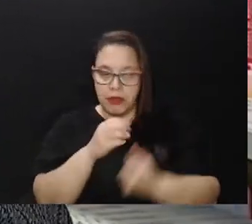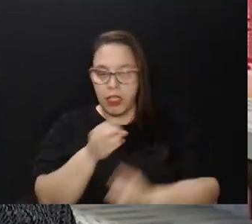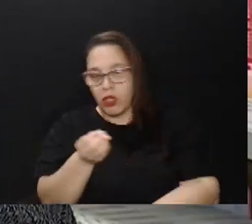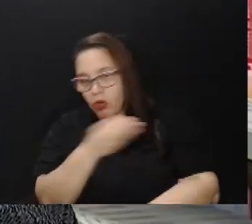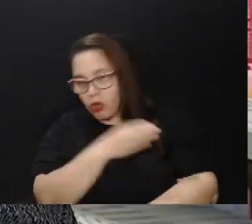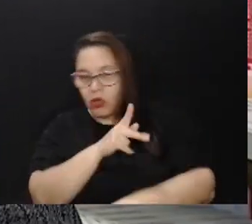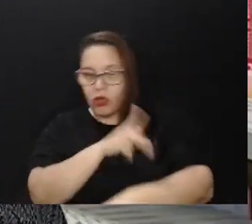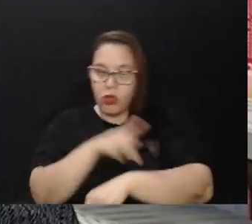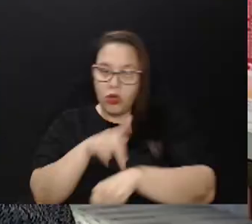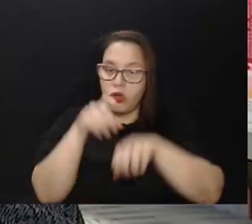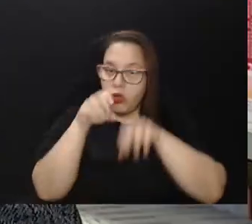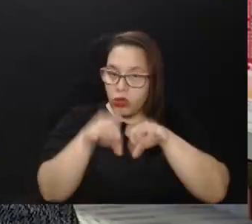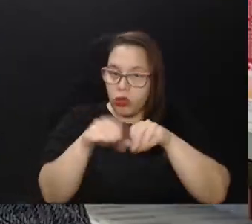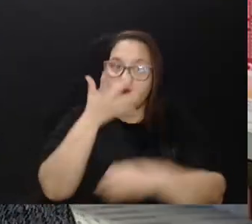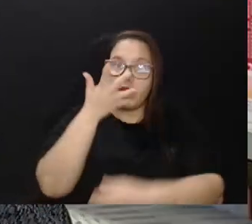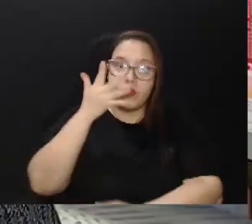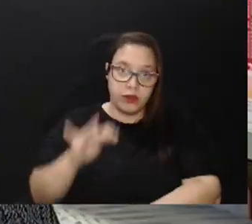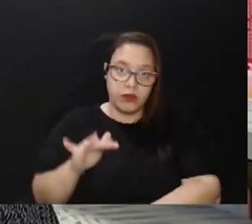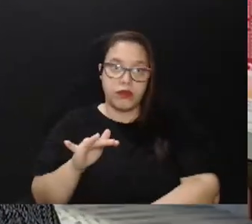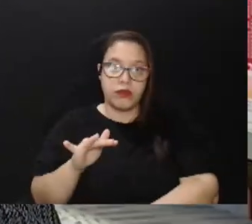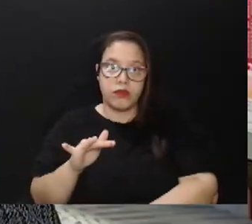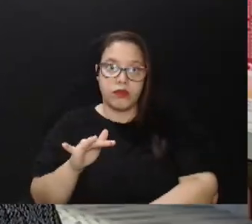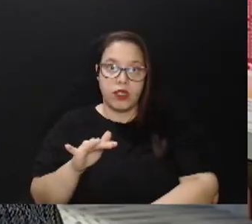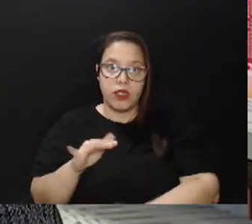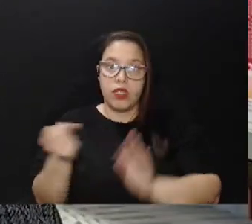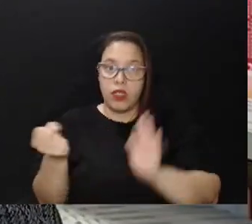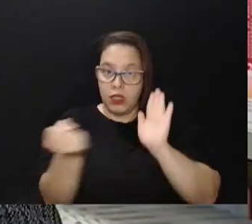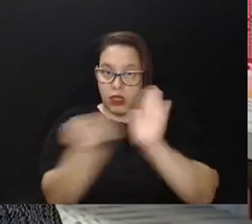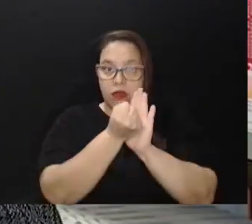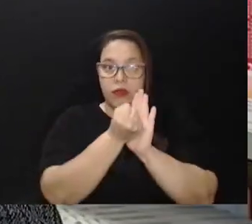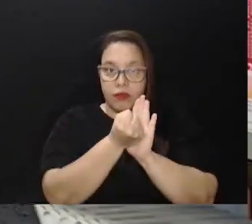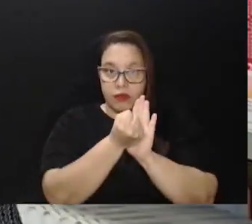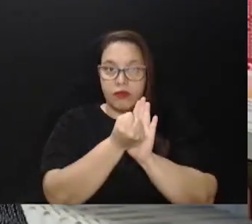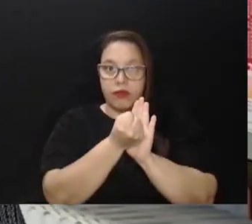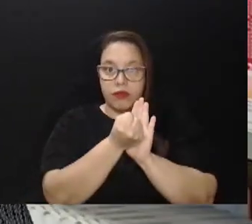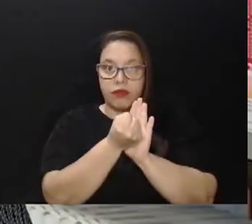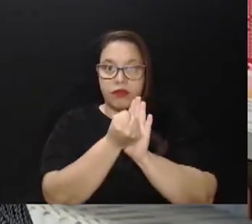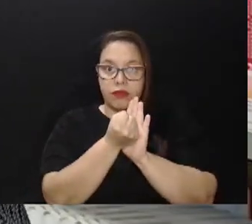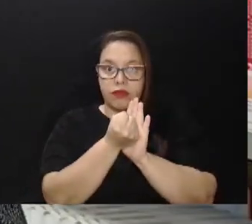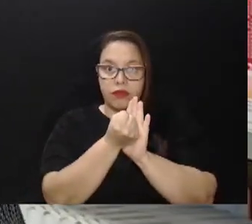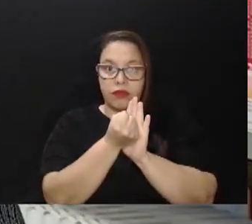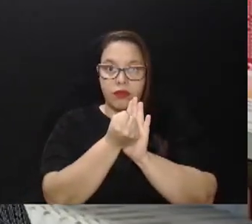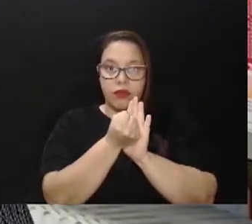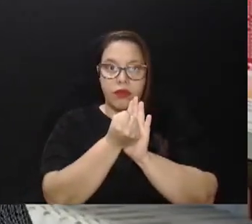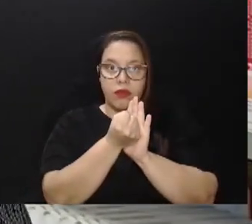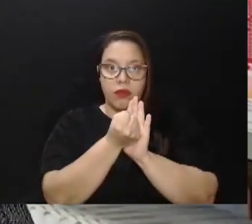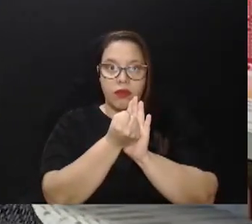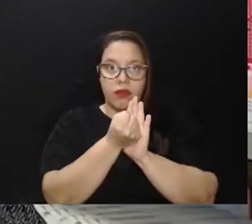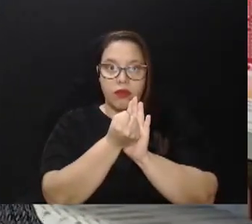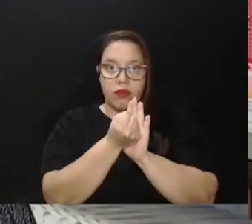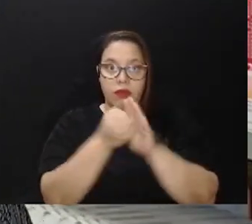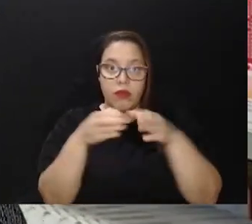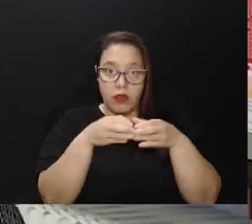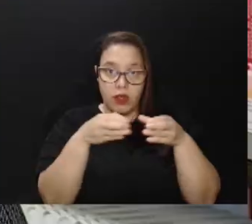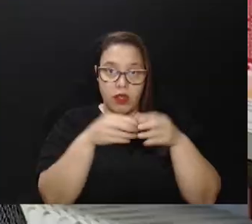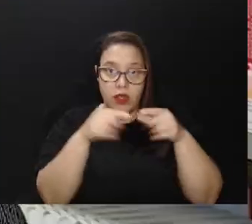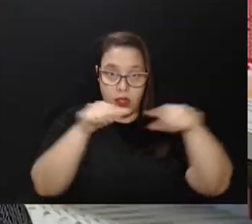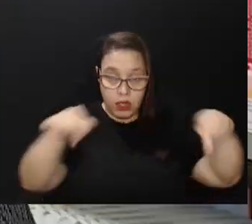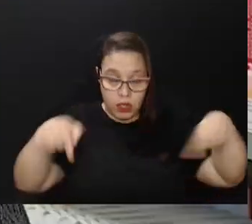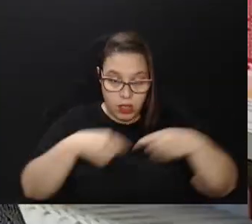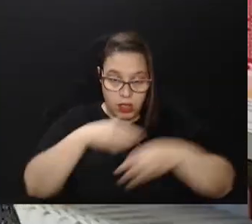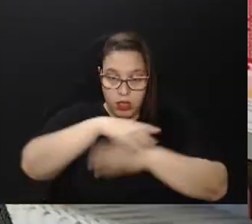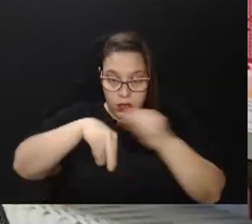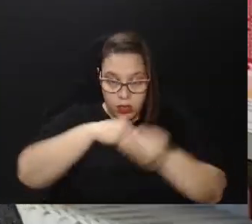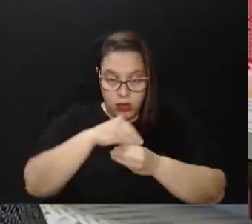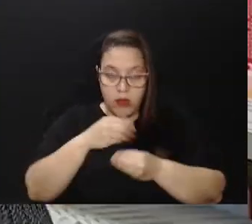criança, mas a marca registrada era a composição de salas mistas, de sexos